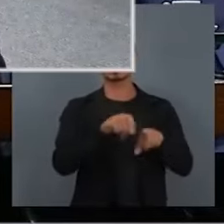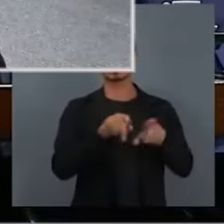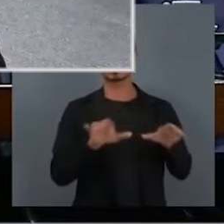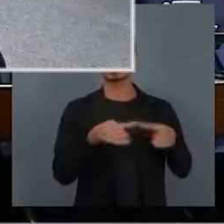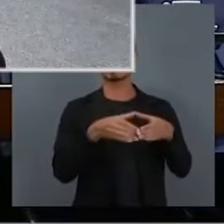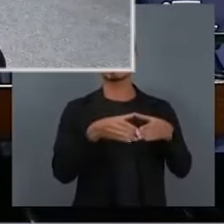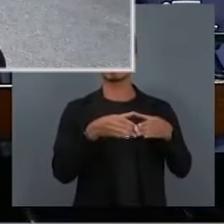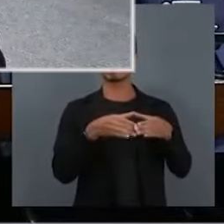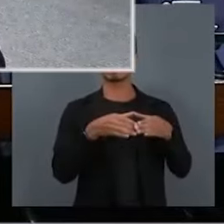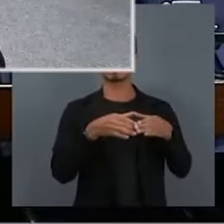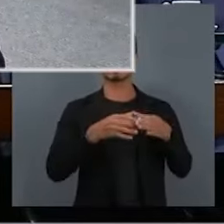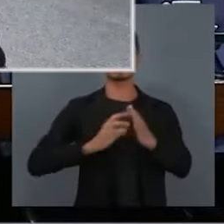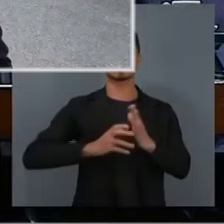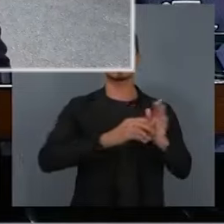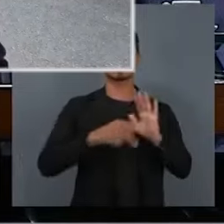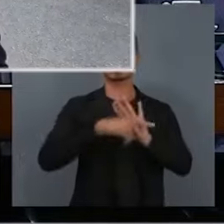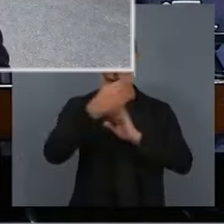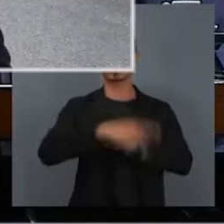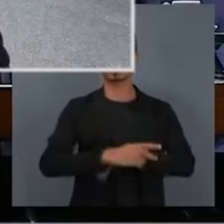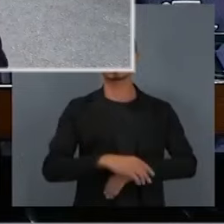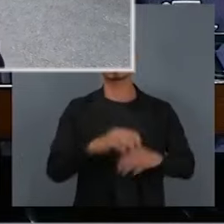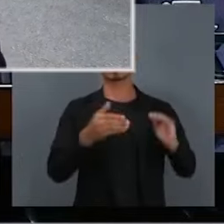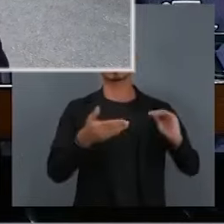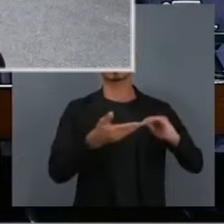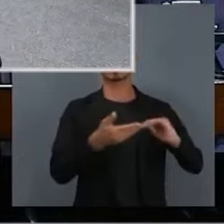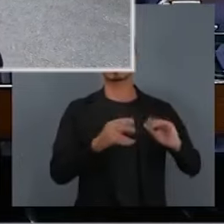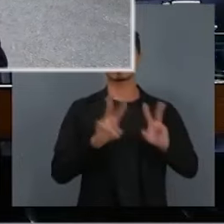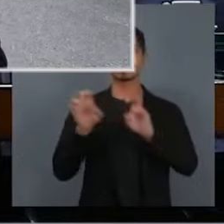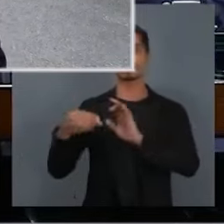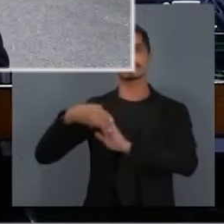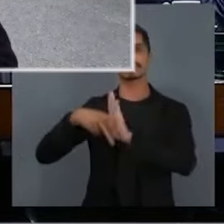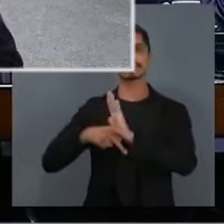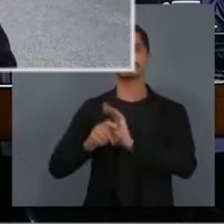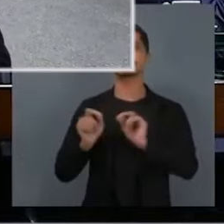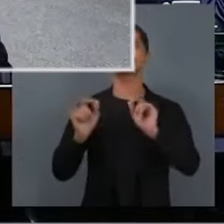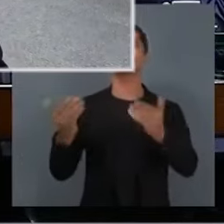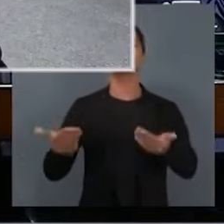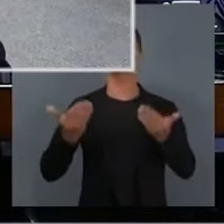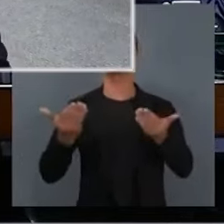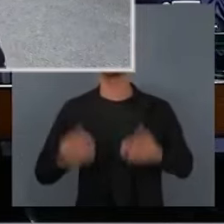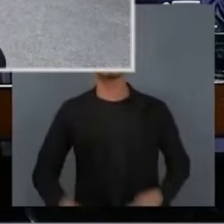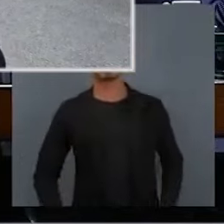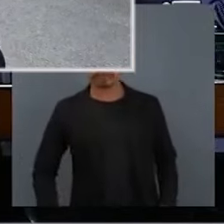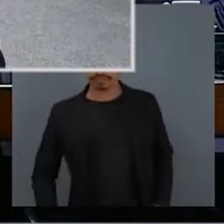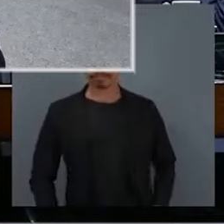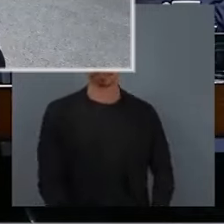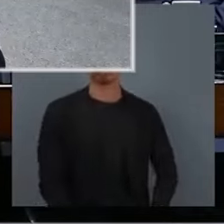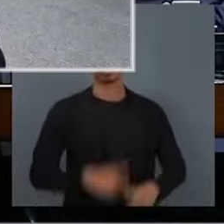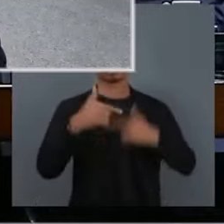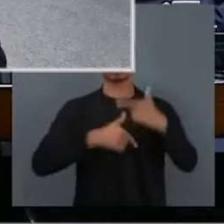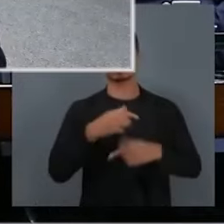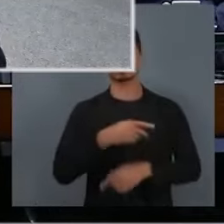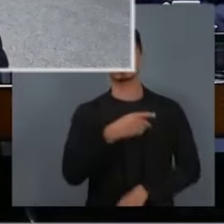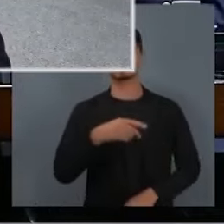a proposta da repatriação de recursos de brasileiros no exterior. Além disso, Rodrigo Pacheco deve apresentar também aos líderes do Senado